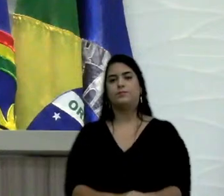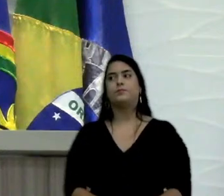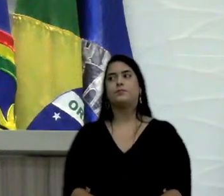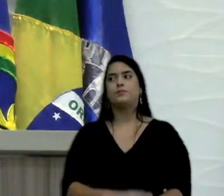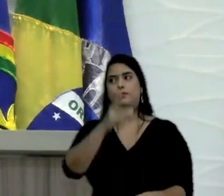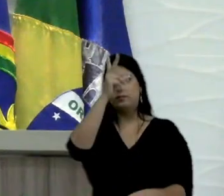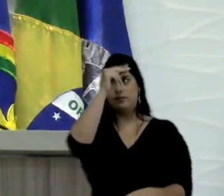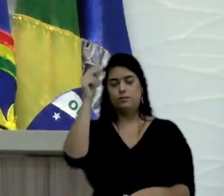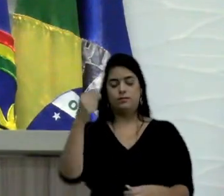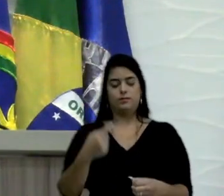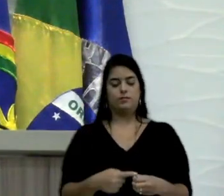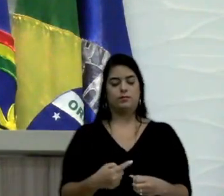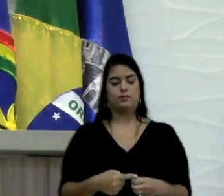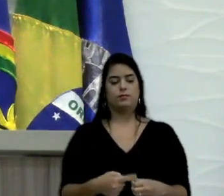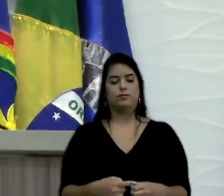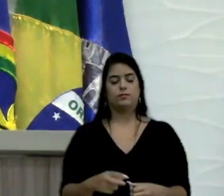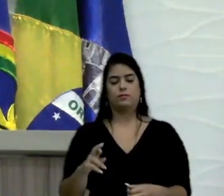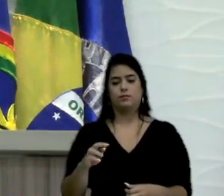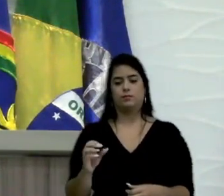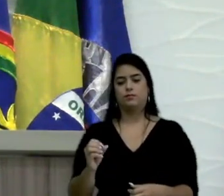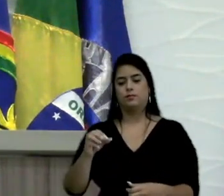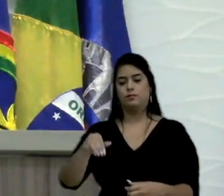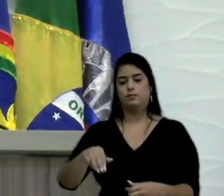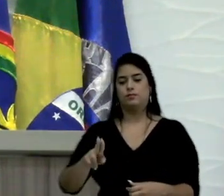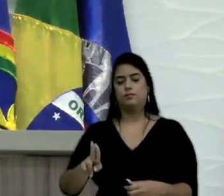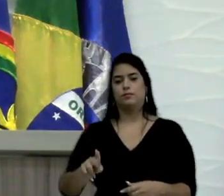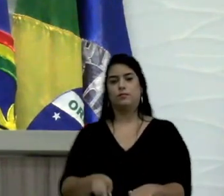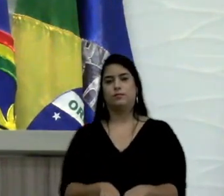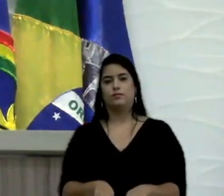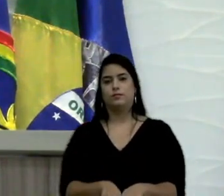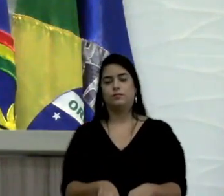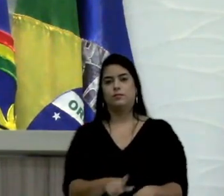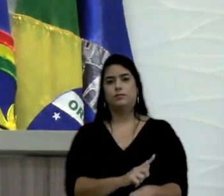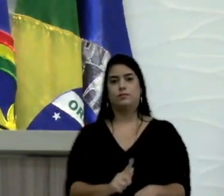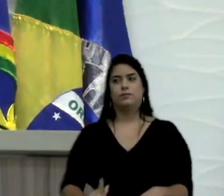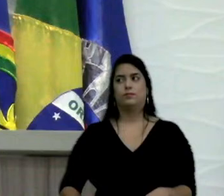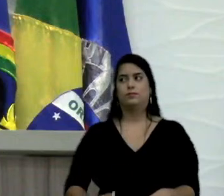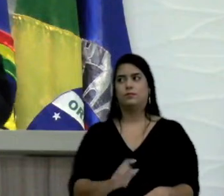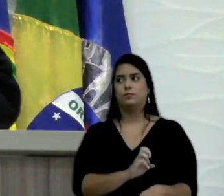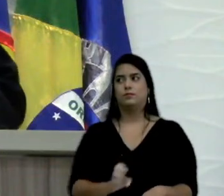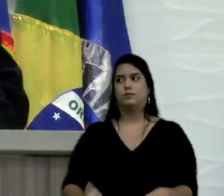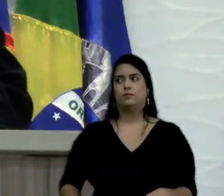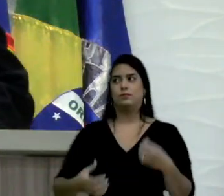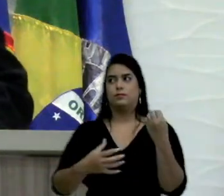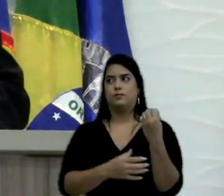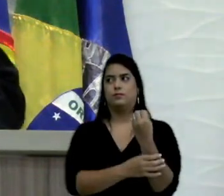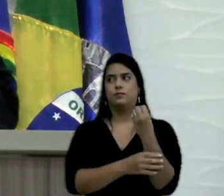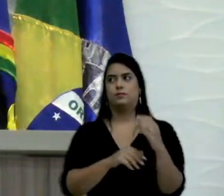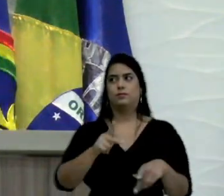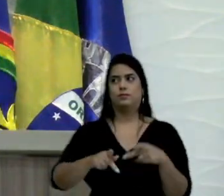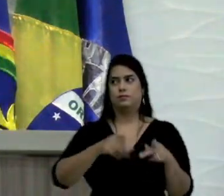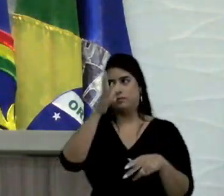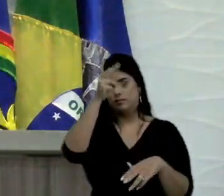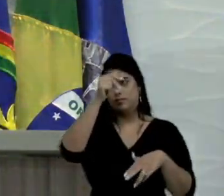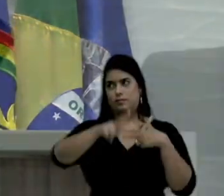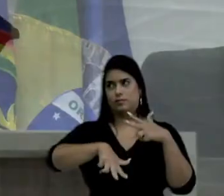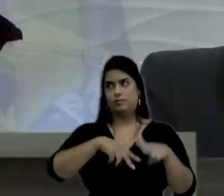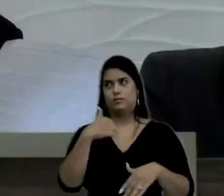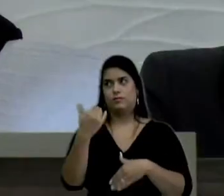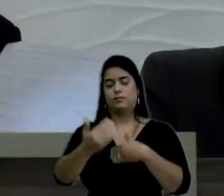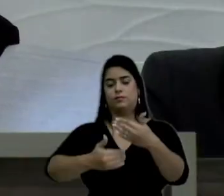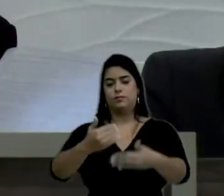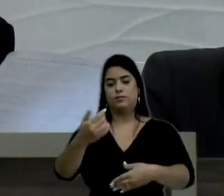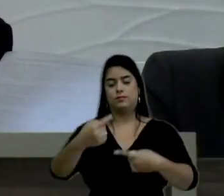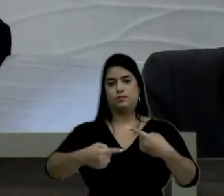cidade tem que botar ramu e também o governo do estado tem que trazer uma segurança pro povo subet obrigado obrigado Você continua em discussão